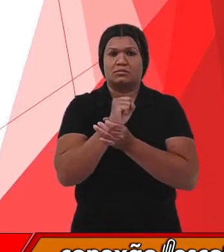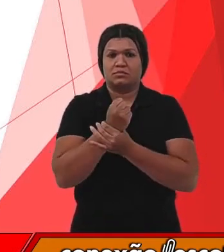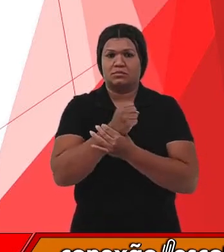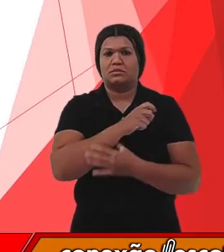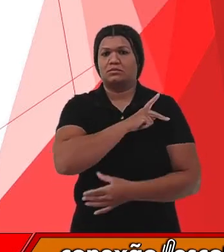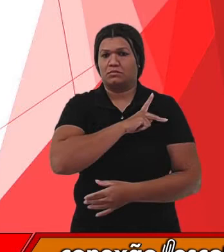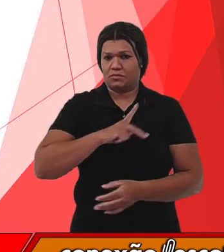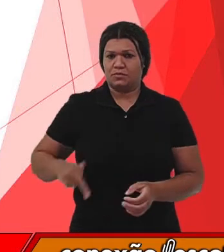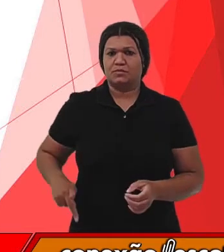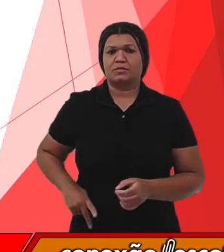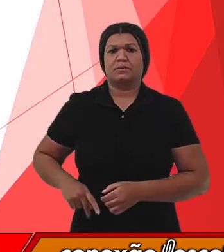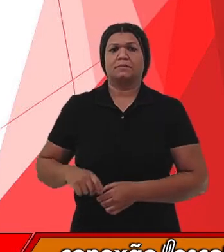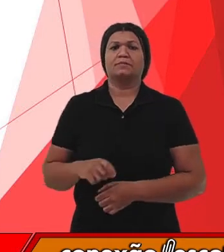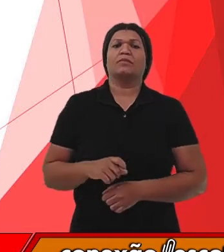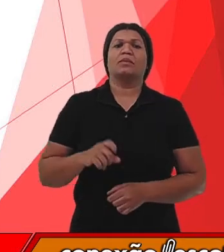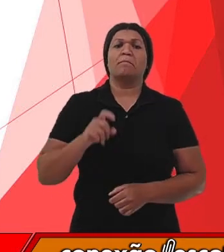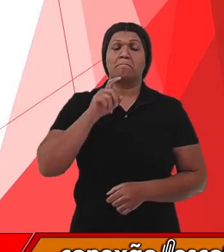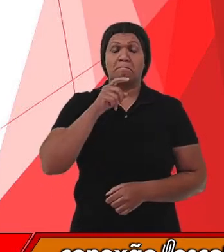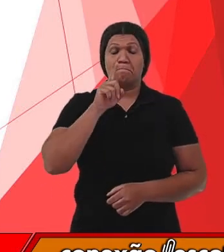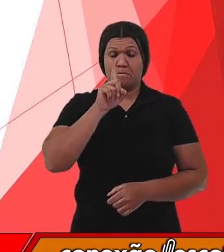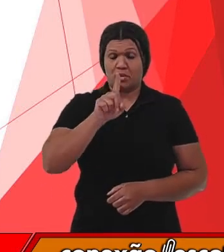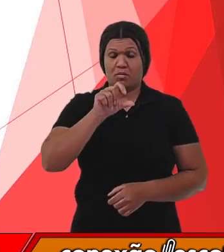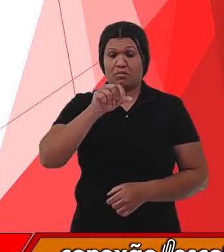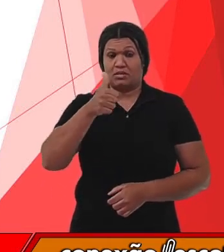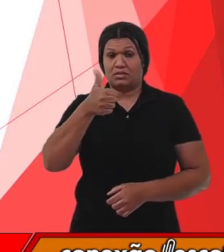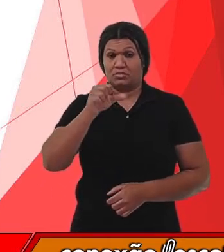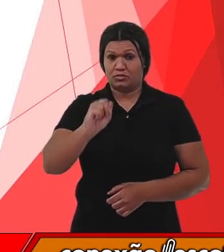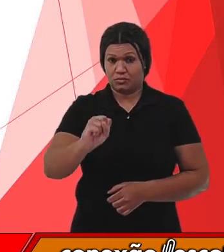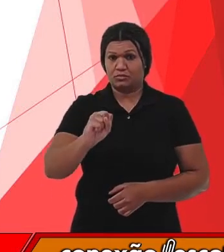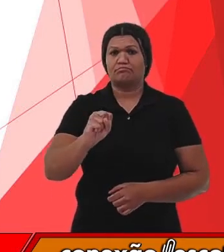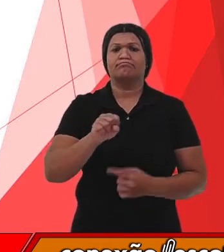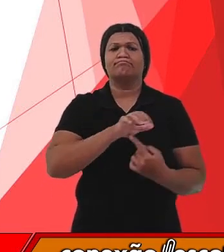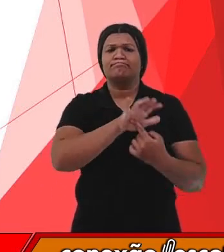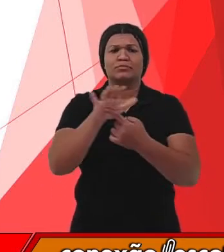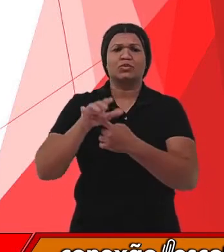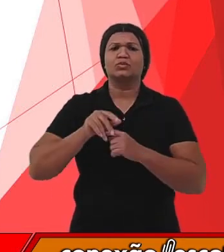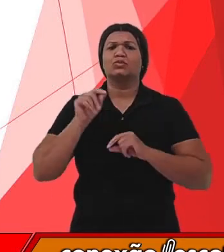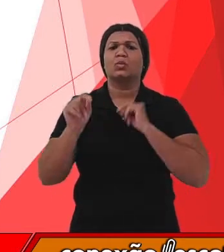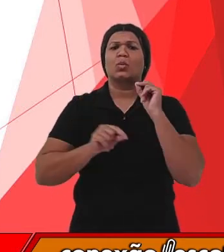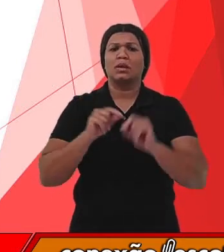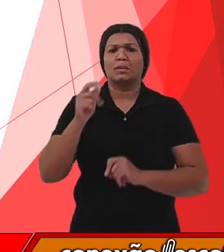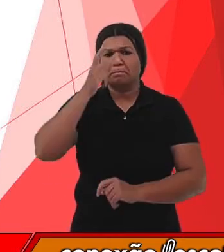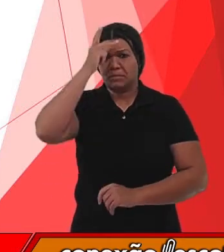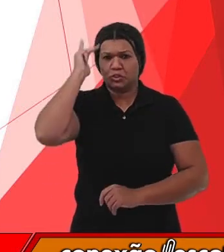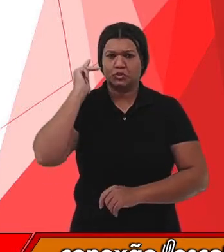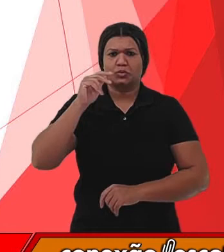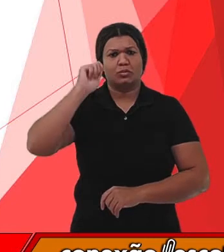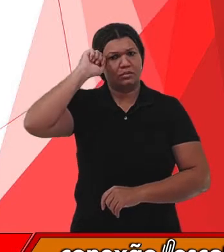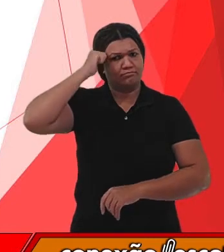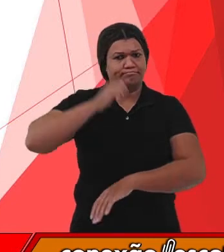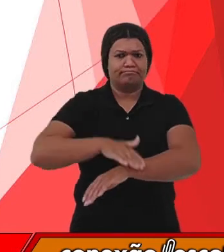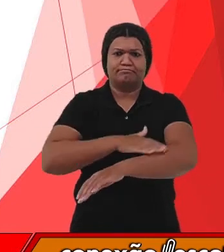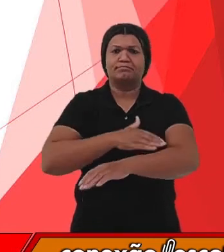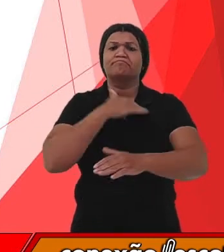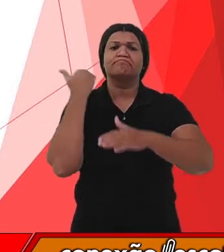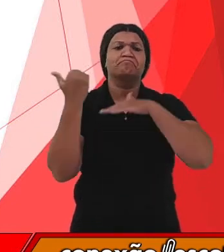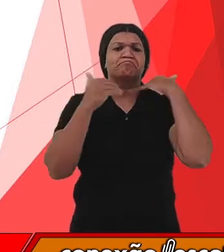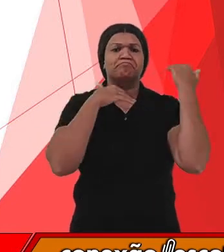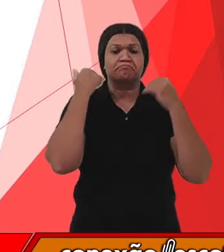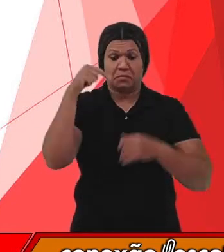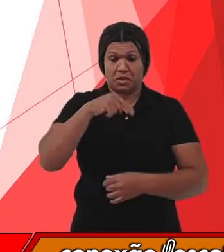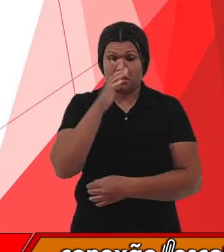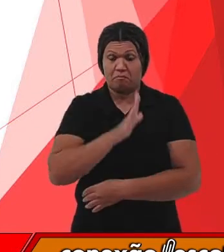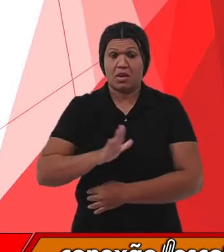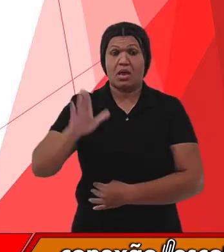Brasil, em 1918, apontou que a taxa de homicídios de negros, pretos e pardos no Brasil foi